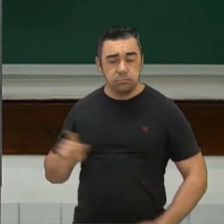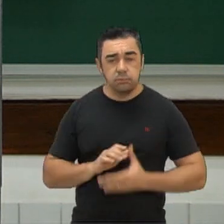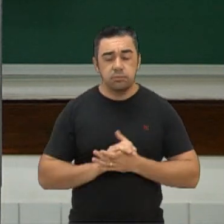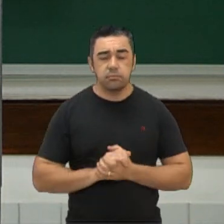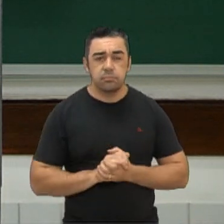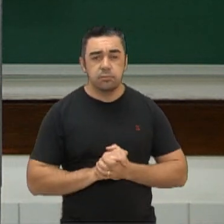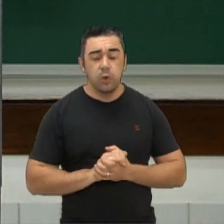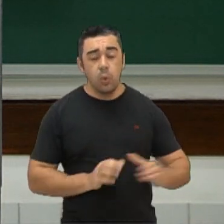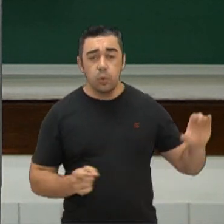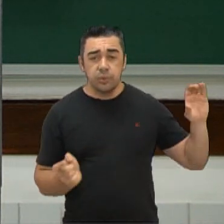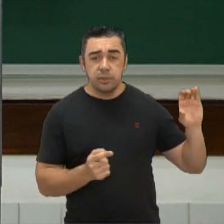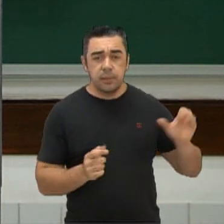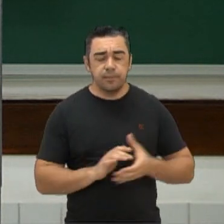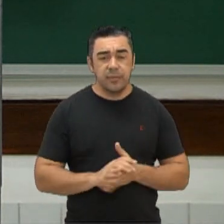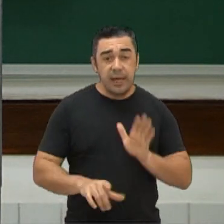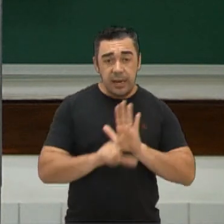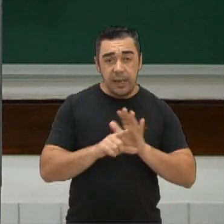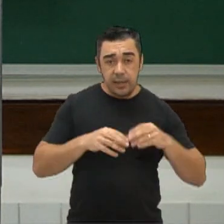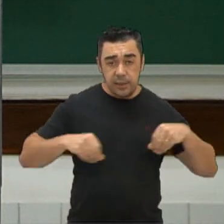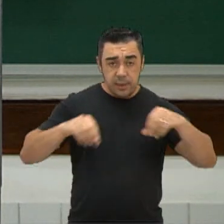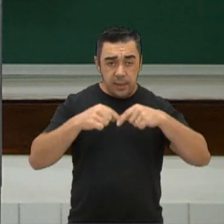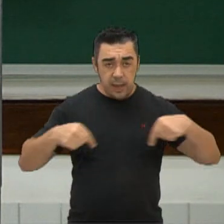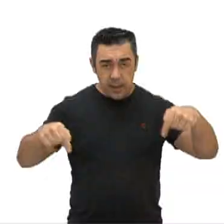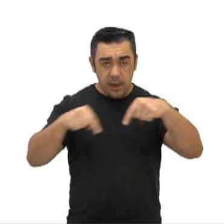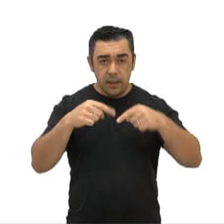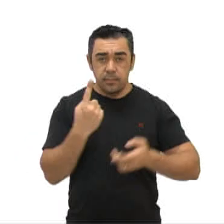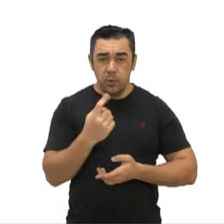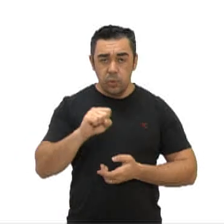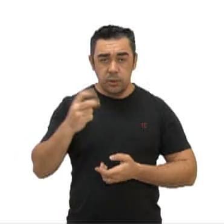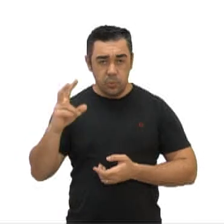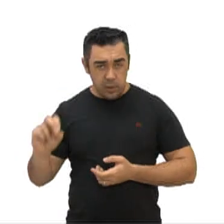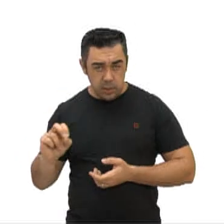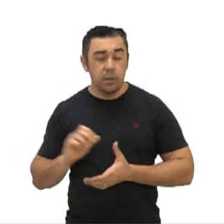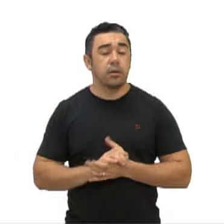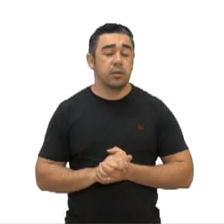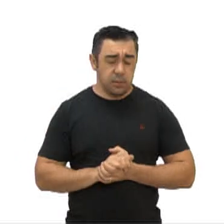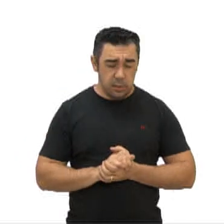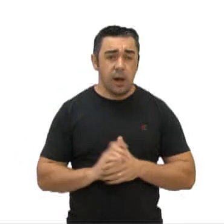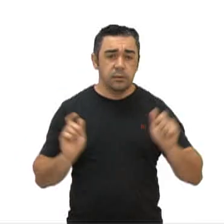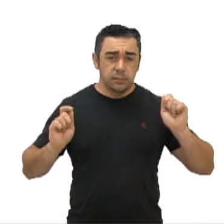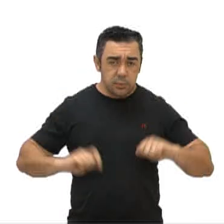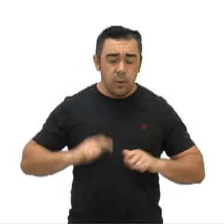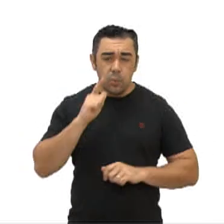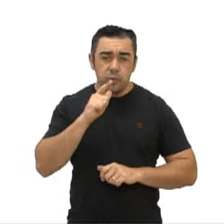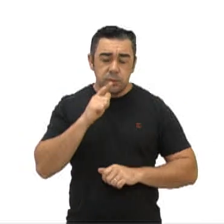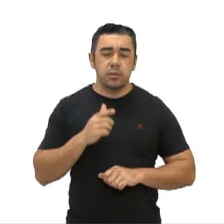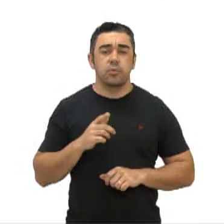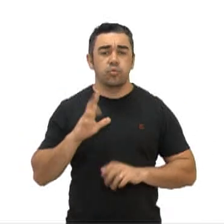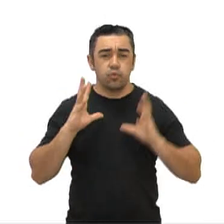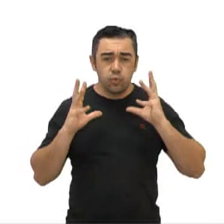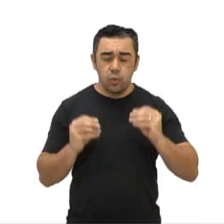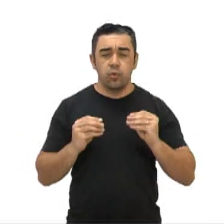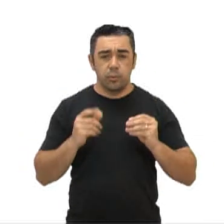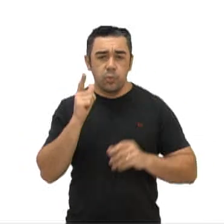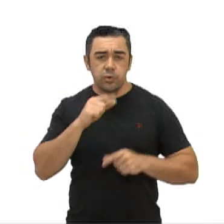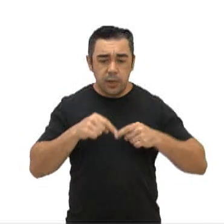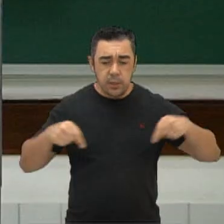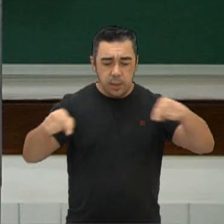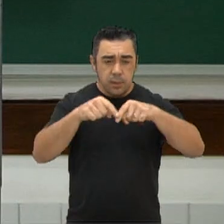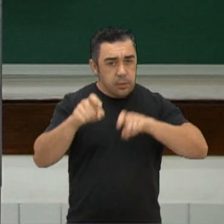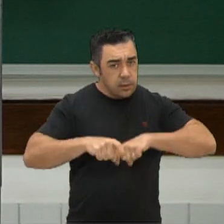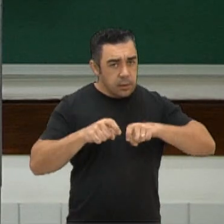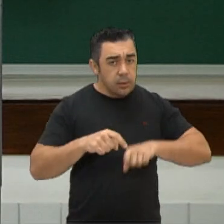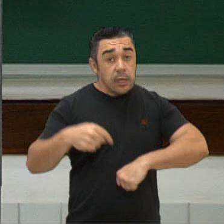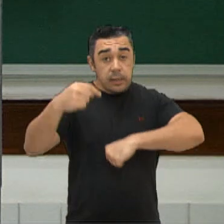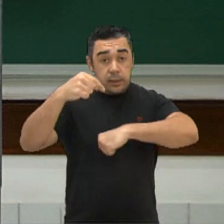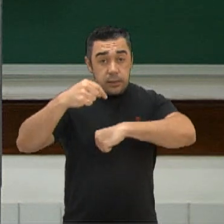letra C. A Lei de Terras de 1850 ela garantiu o acesso à terra a todos os brasileiros? Vamos lá,